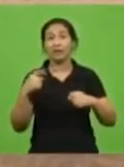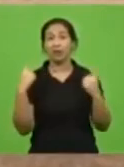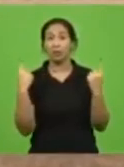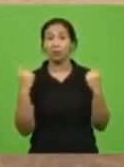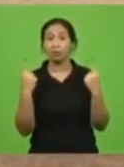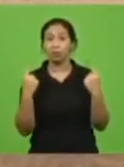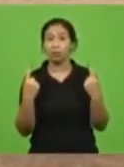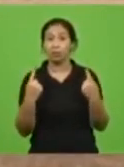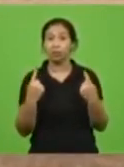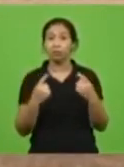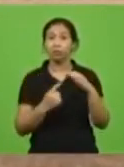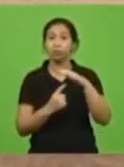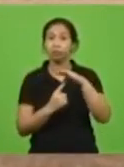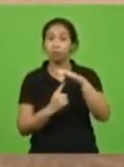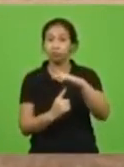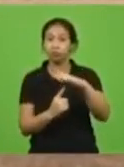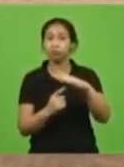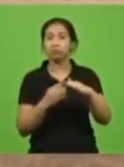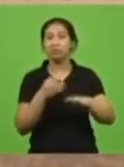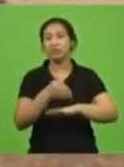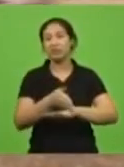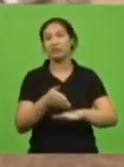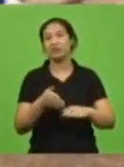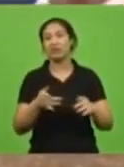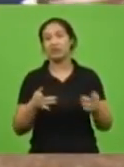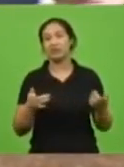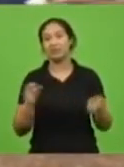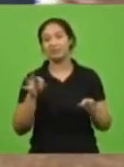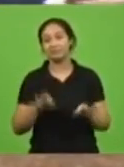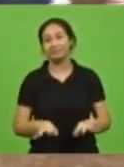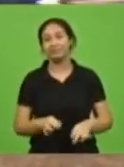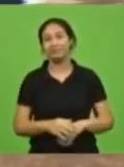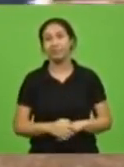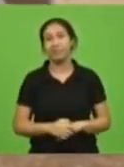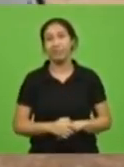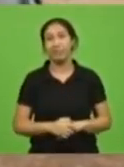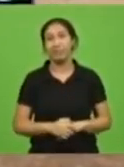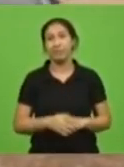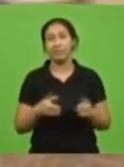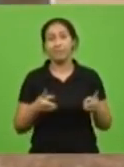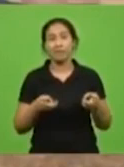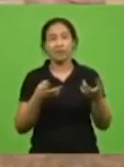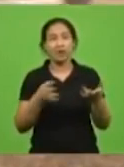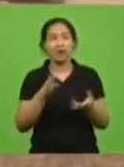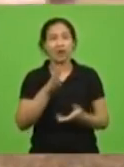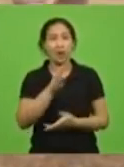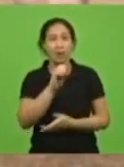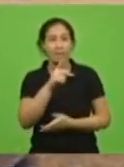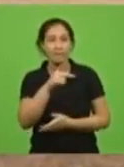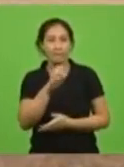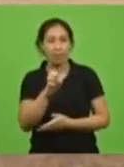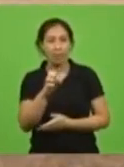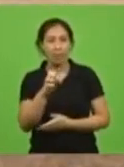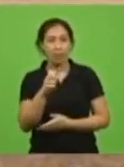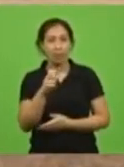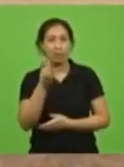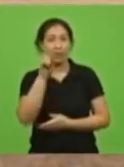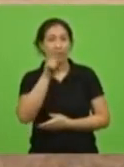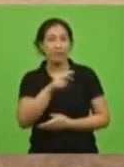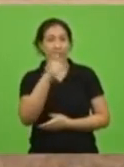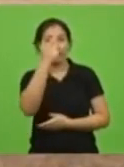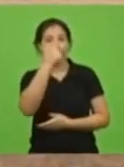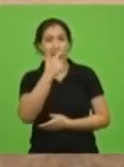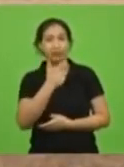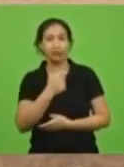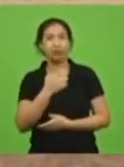disposição dos caras. Que tu olha para esse soldado do BOPE, tu olha no semblante deles, a vontade de